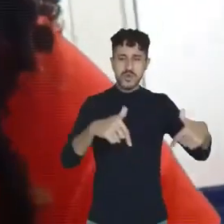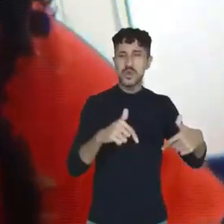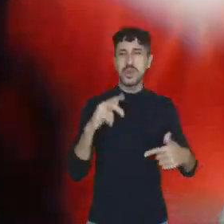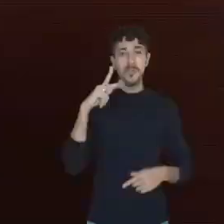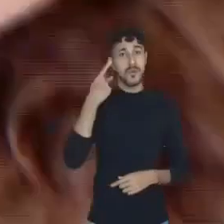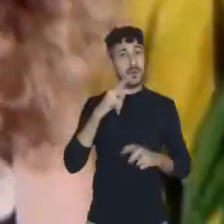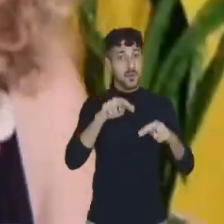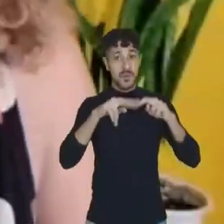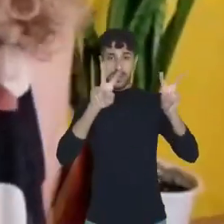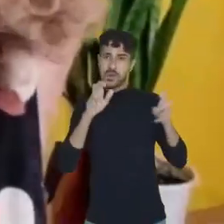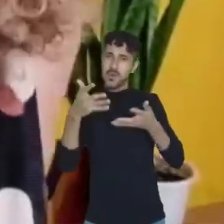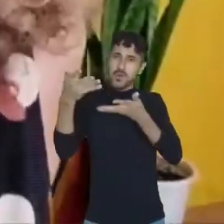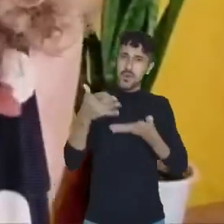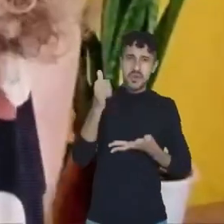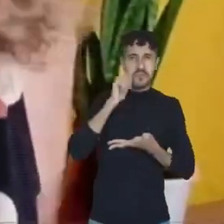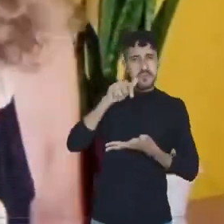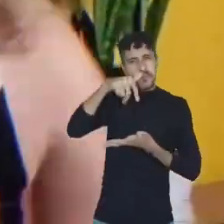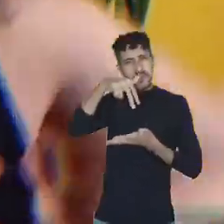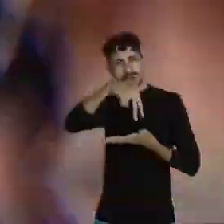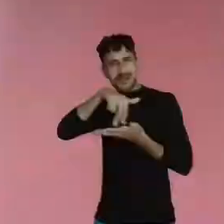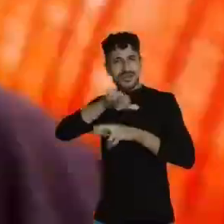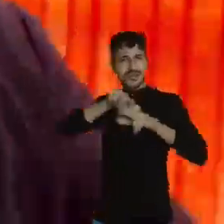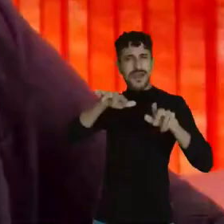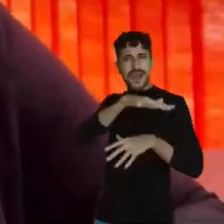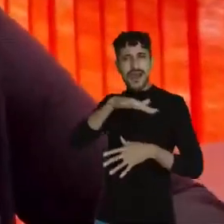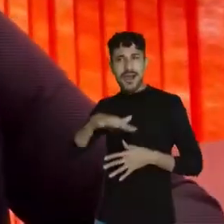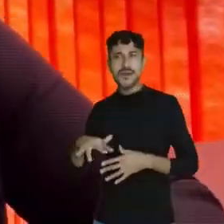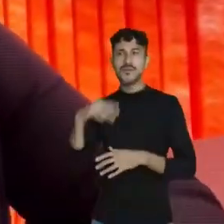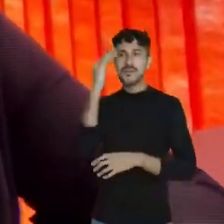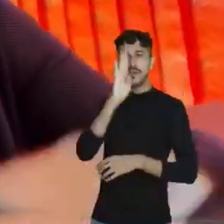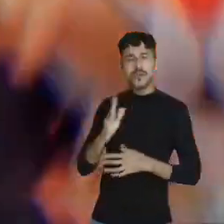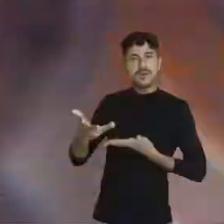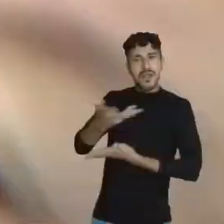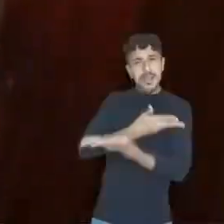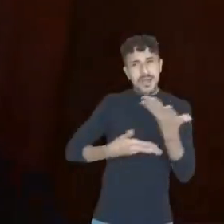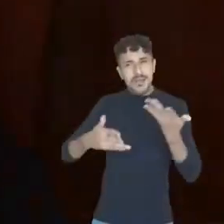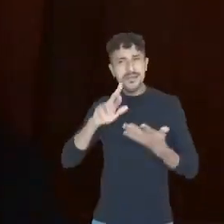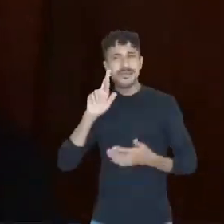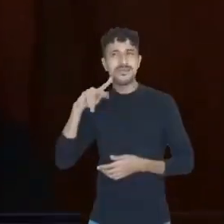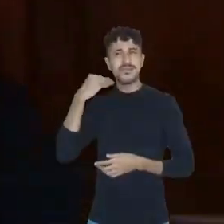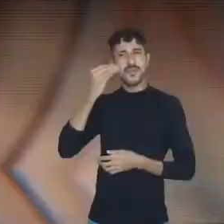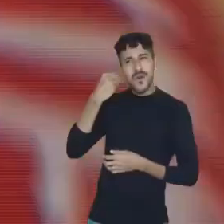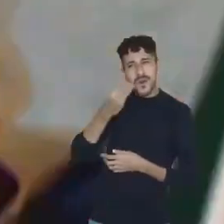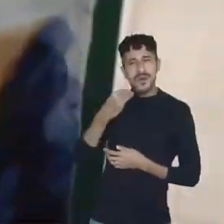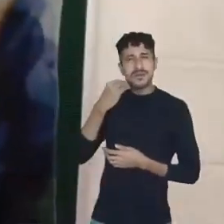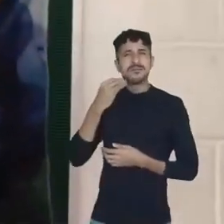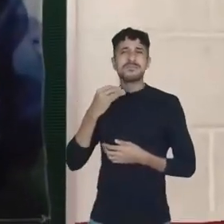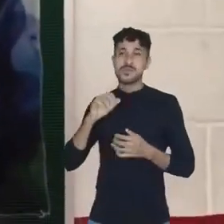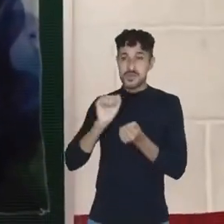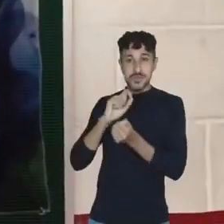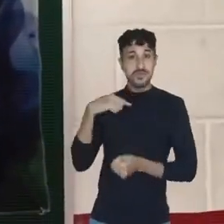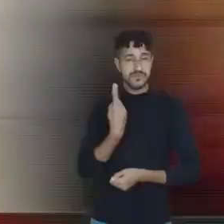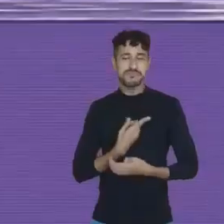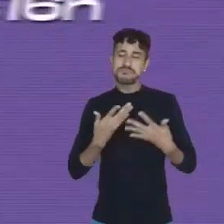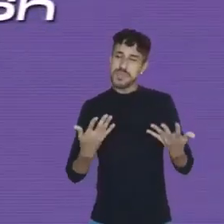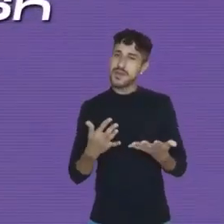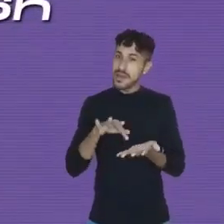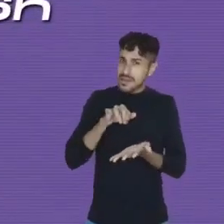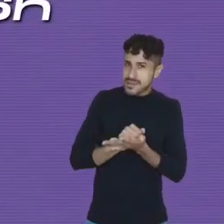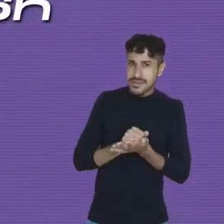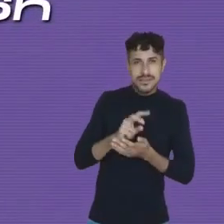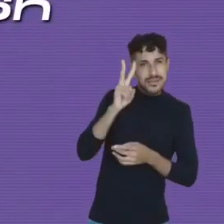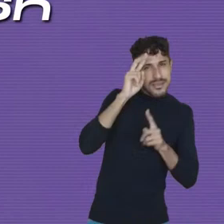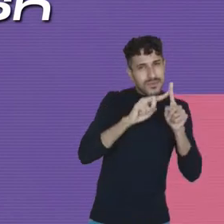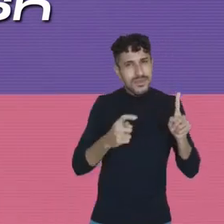política. Por isso, convidamos companheiras de todos os cantos do país para compartilhar suas histórias e trajetórias com a gente. Então anota aí, de